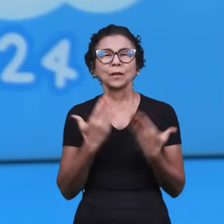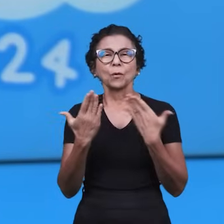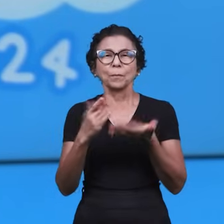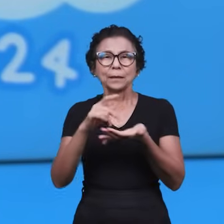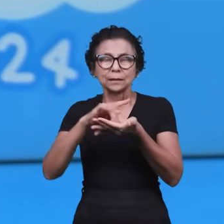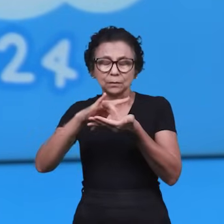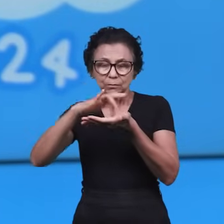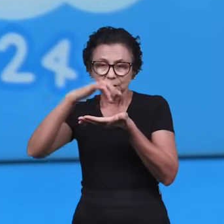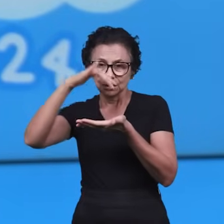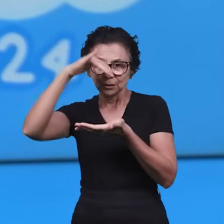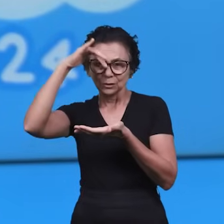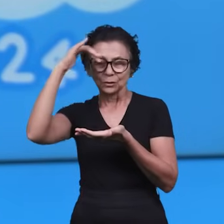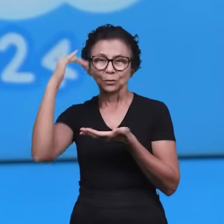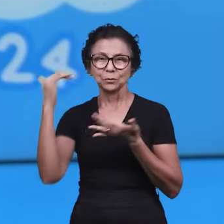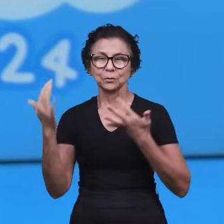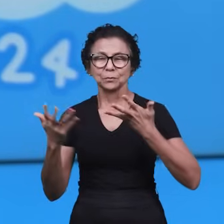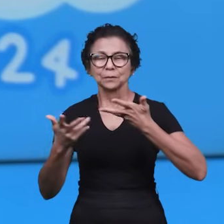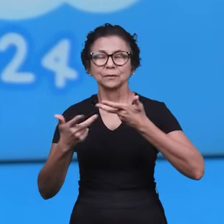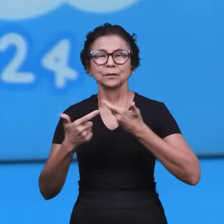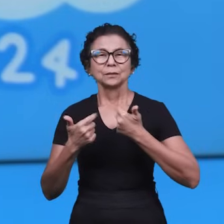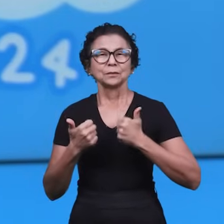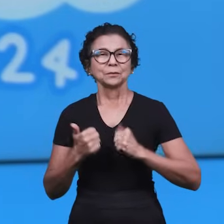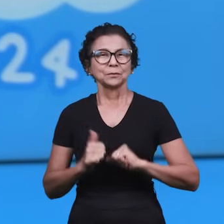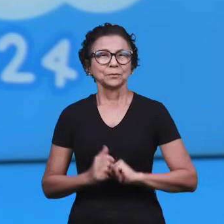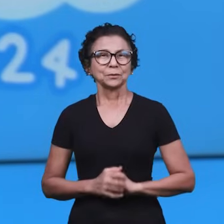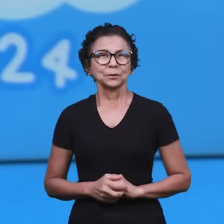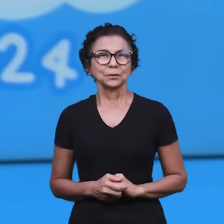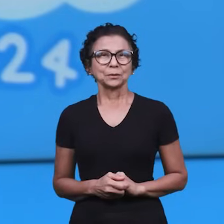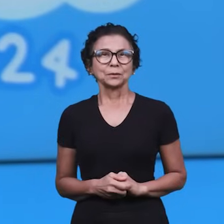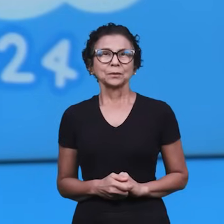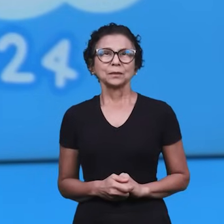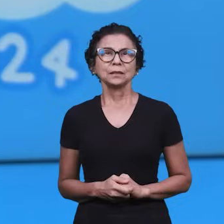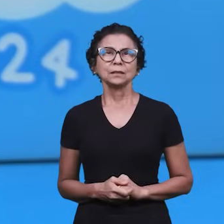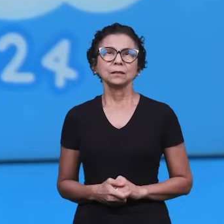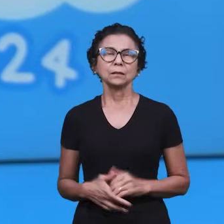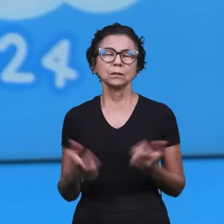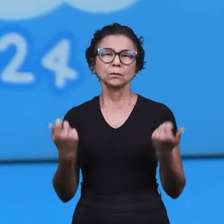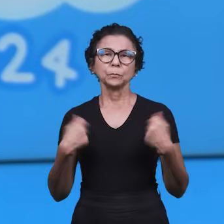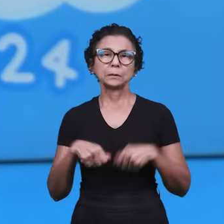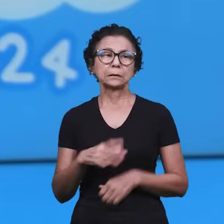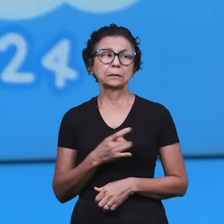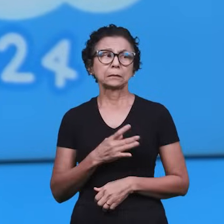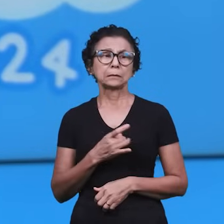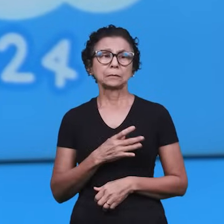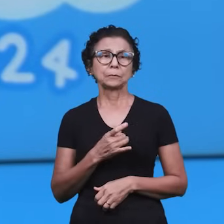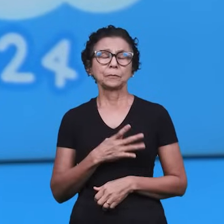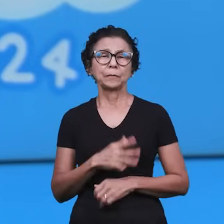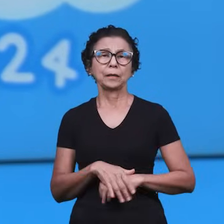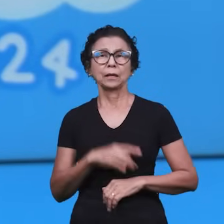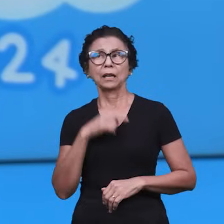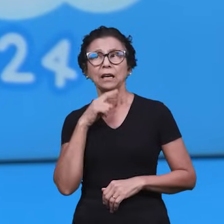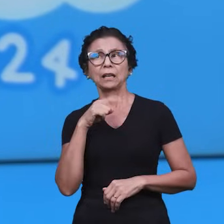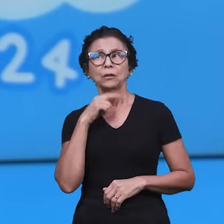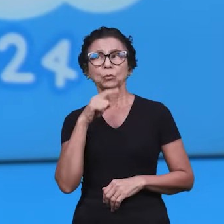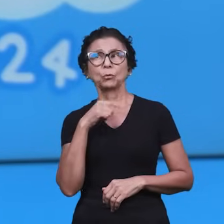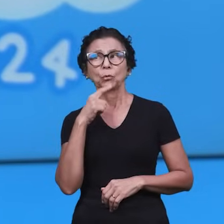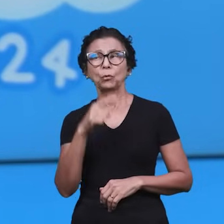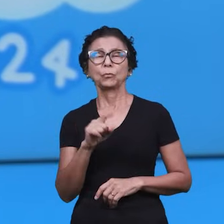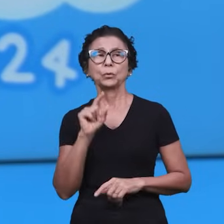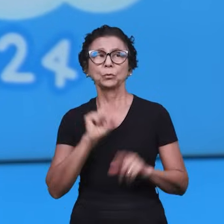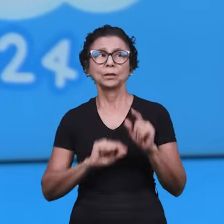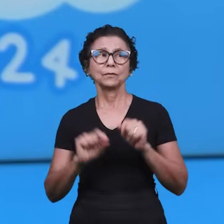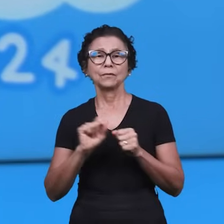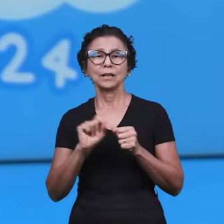nosso coração, de verdade. Então, por isso, não precisamos viver com medo ou inseguros sobre o